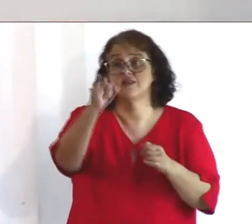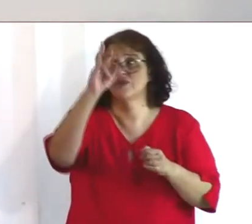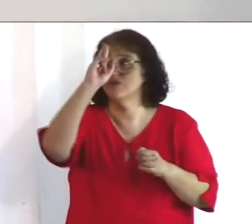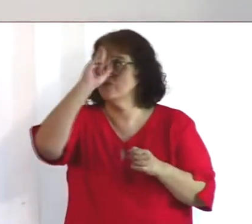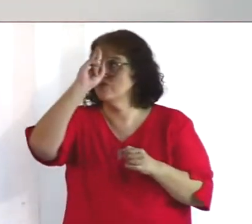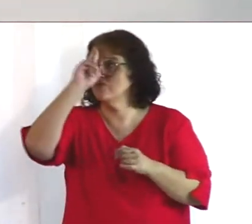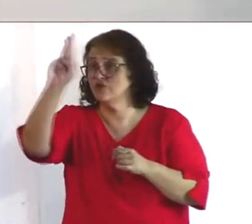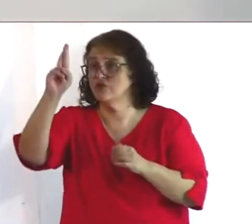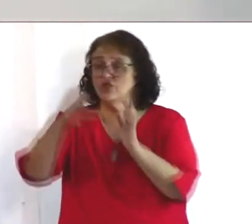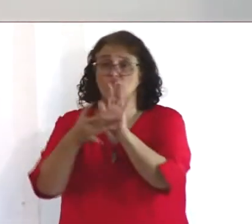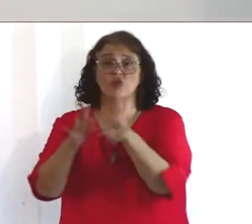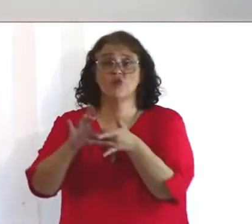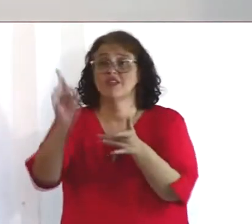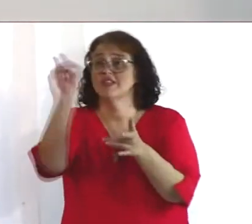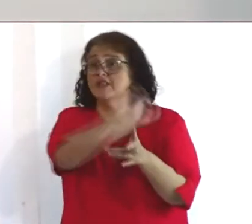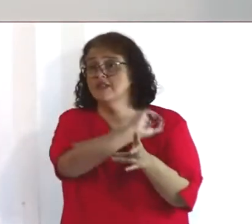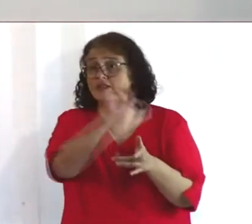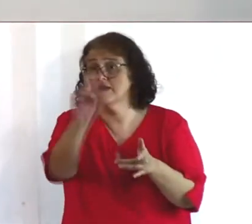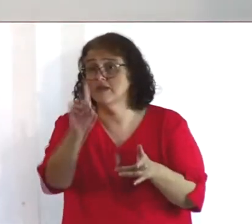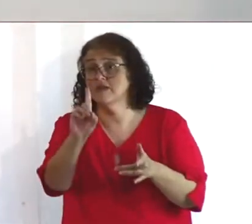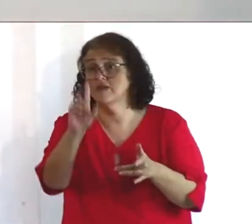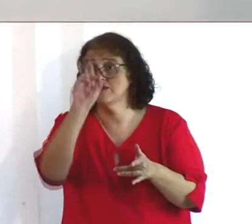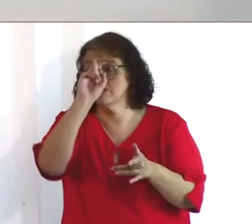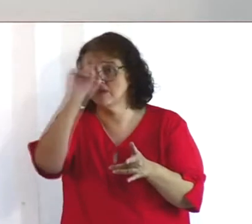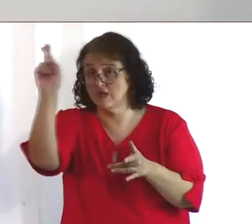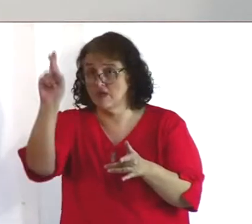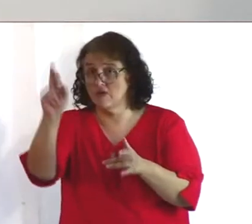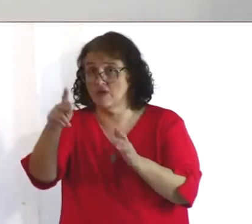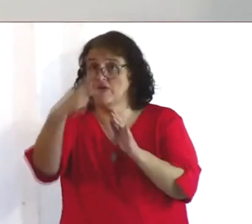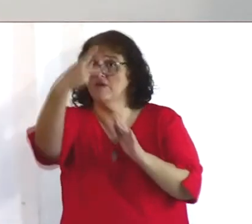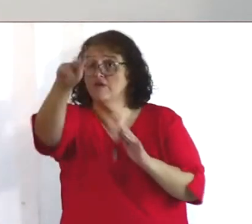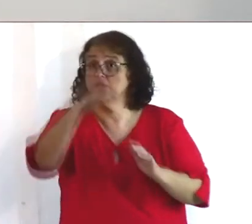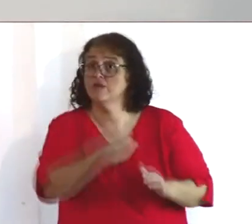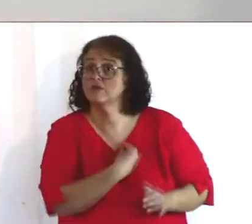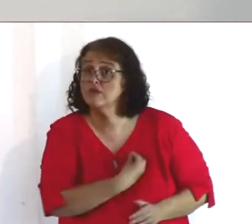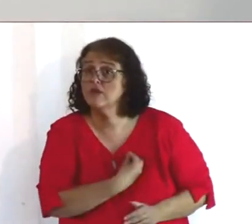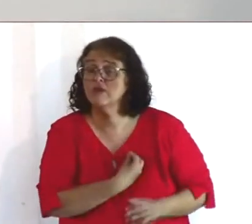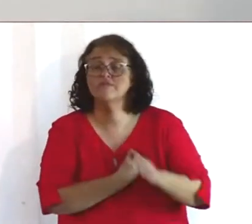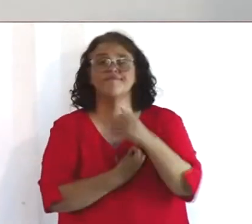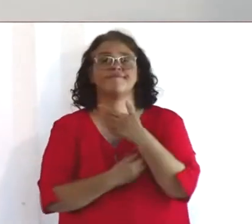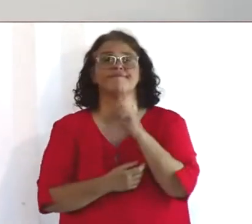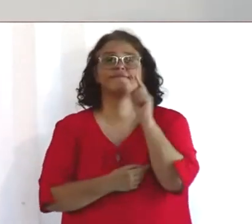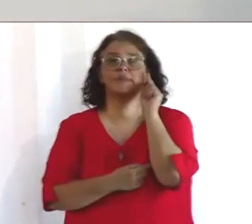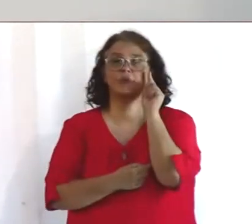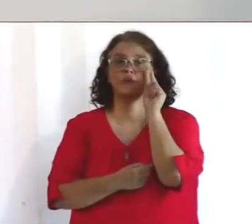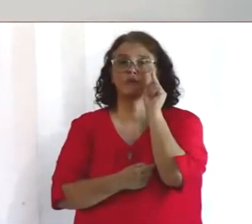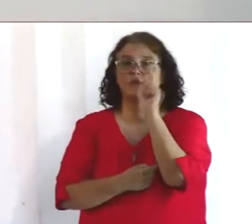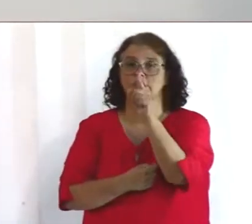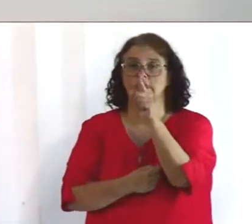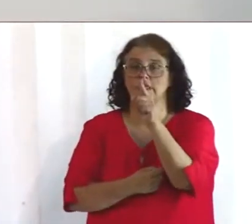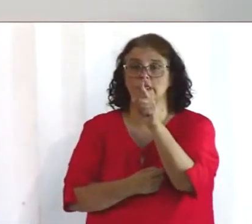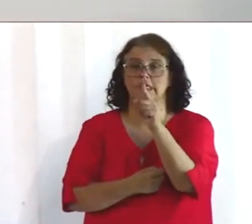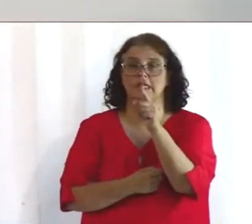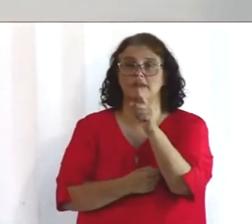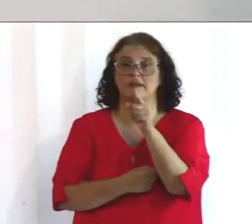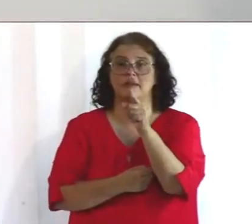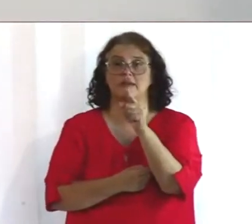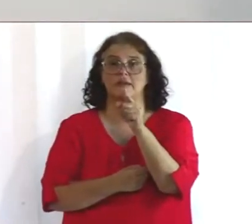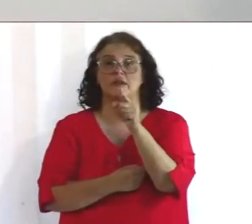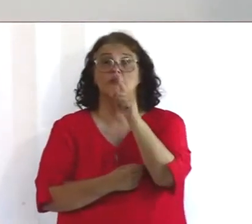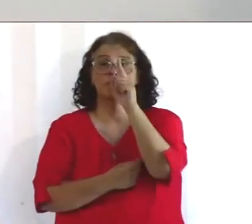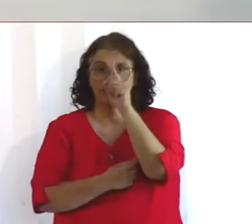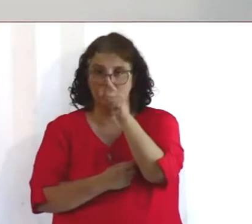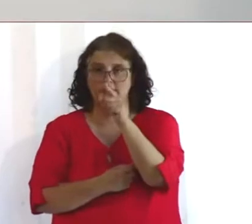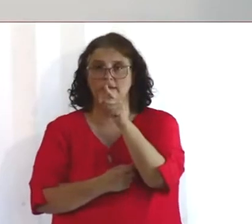vida, eu preciso lhe dizer, na responsabilidade de ministro da palavra de Deus, Você não tem ideia do risco que você está